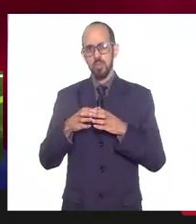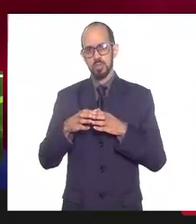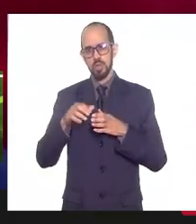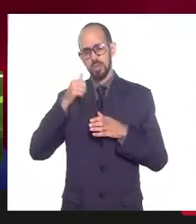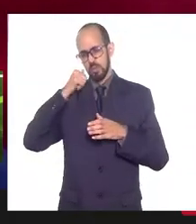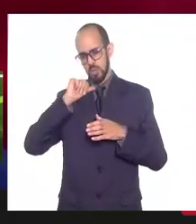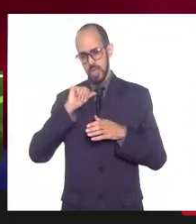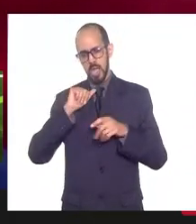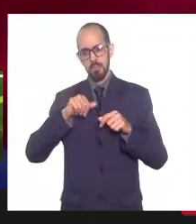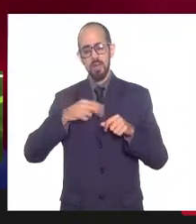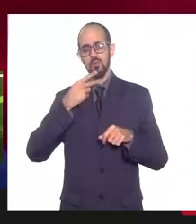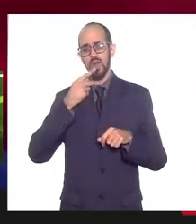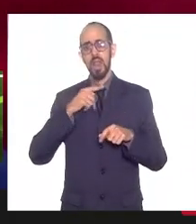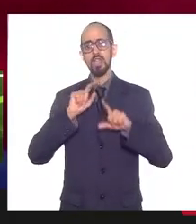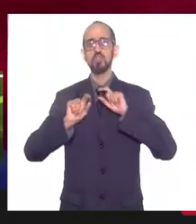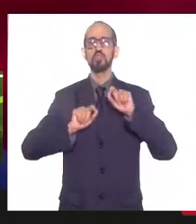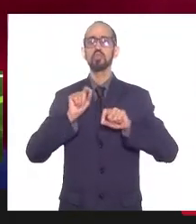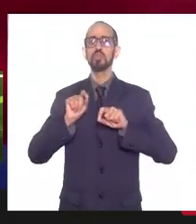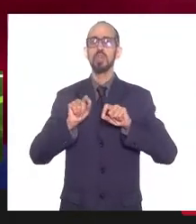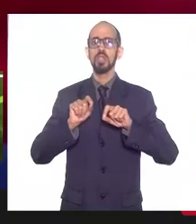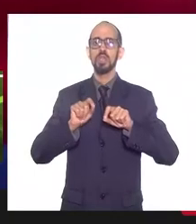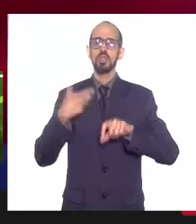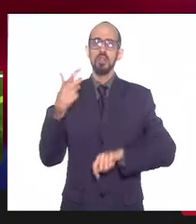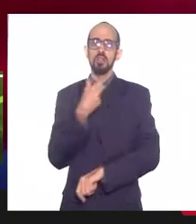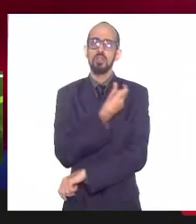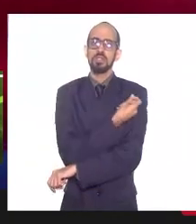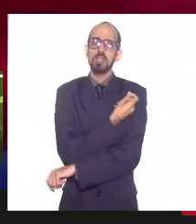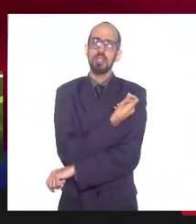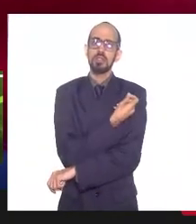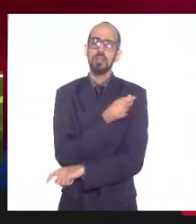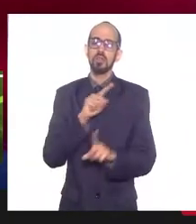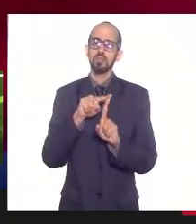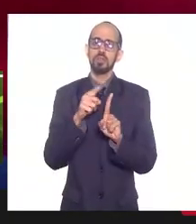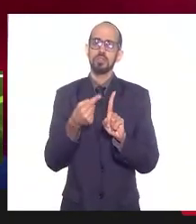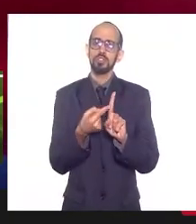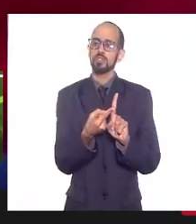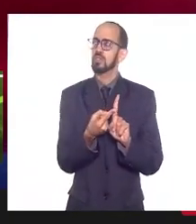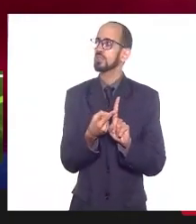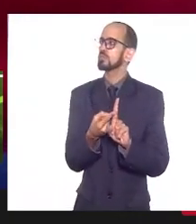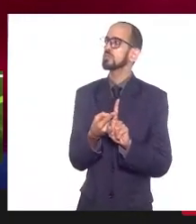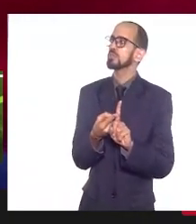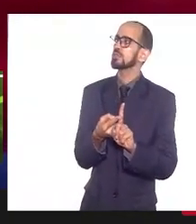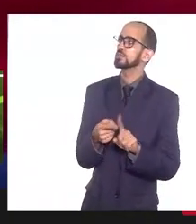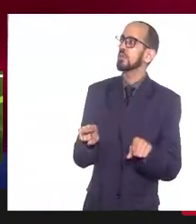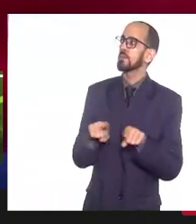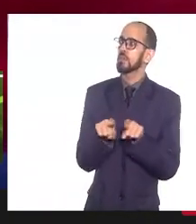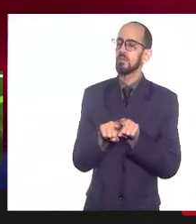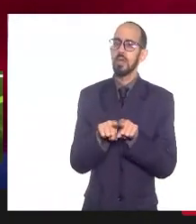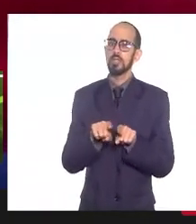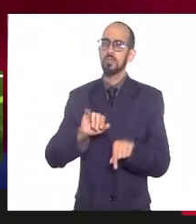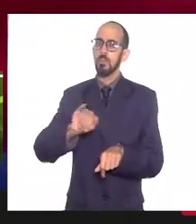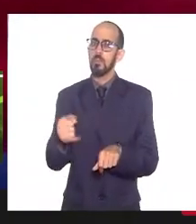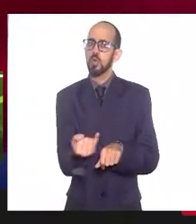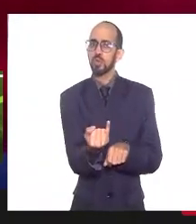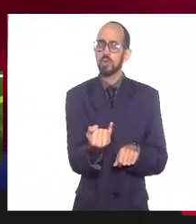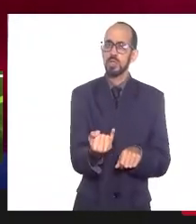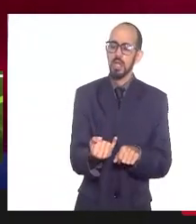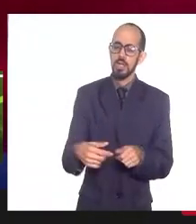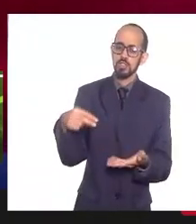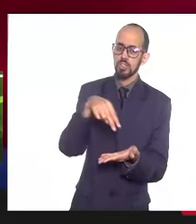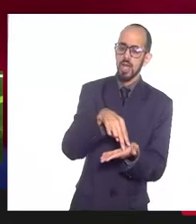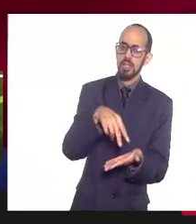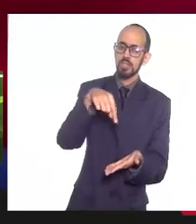Mulher, para tratar da questão da vacinação das gestantes. E tivemos a oportunidade de ter presente